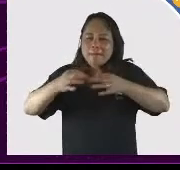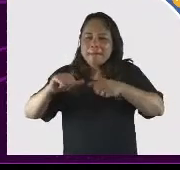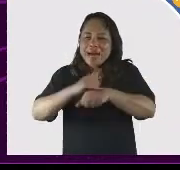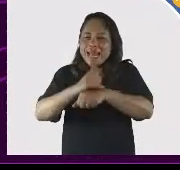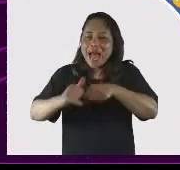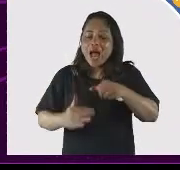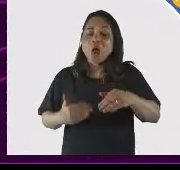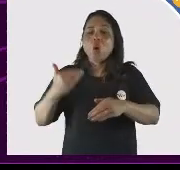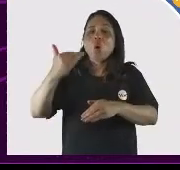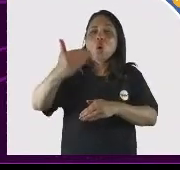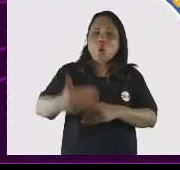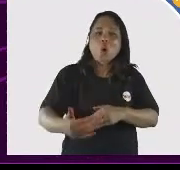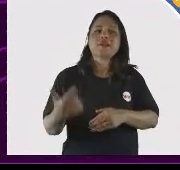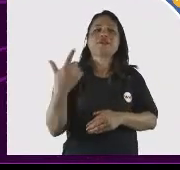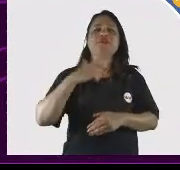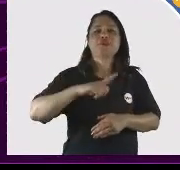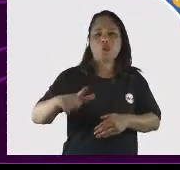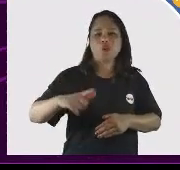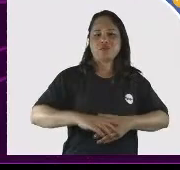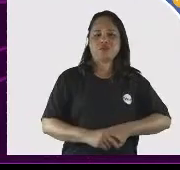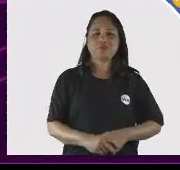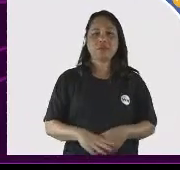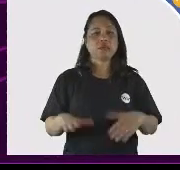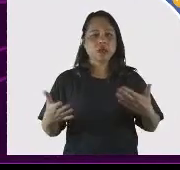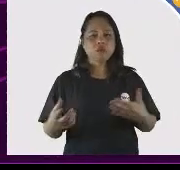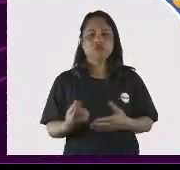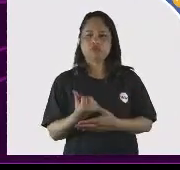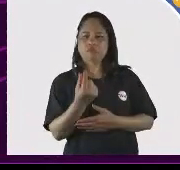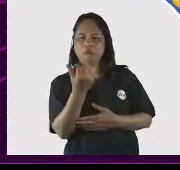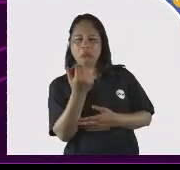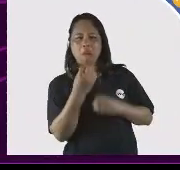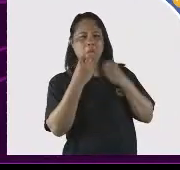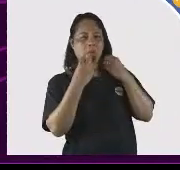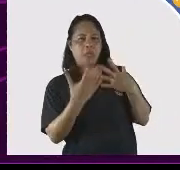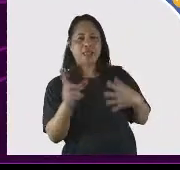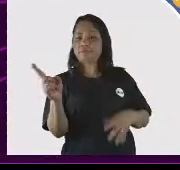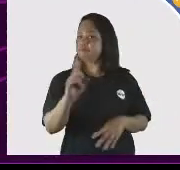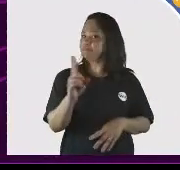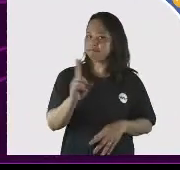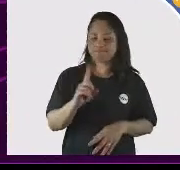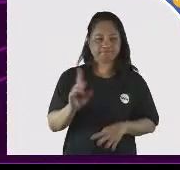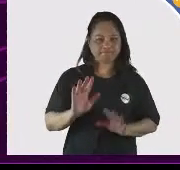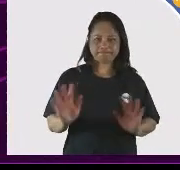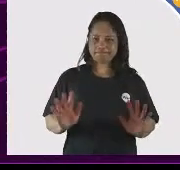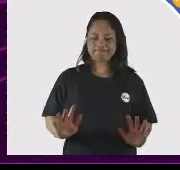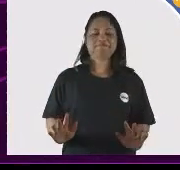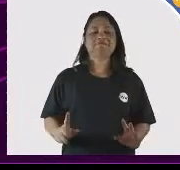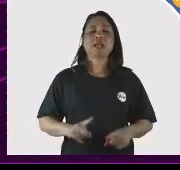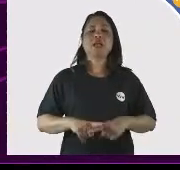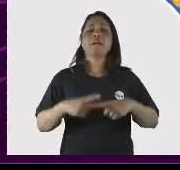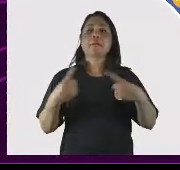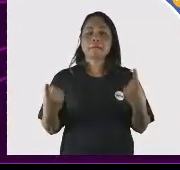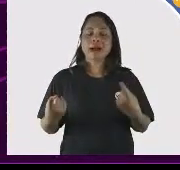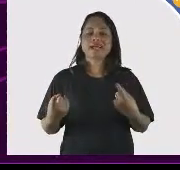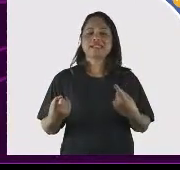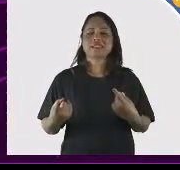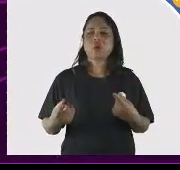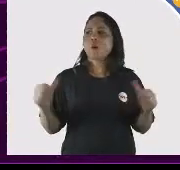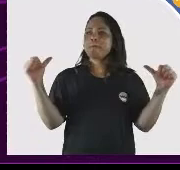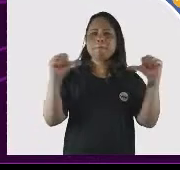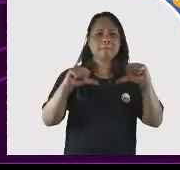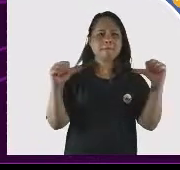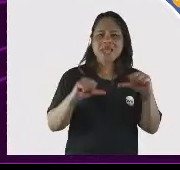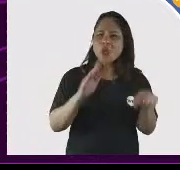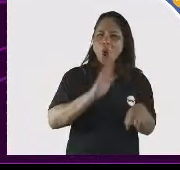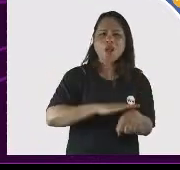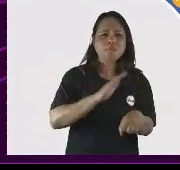novamente então eu diria assim eles estão bem financeiramente estão super bem não mas a pior fase para